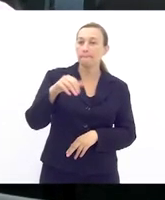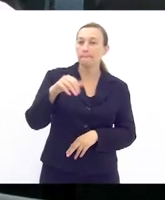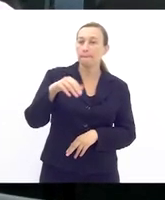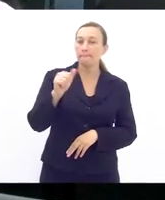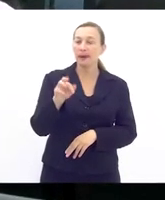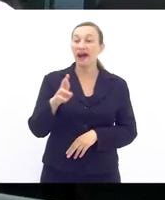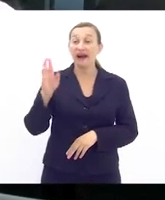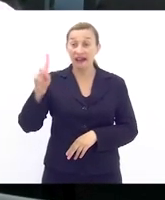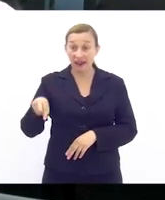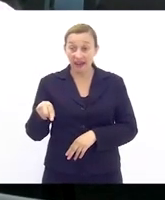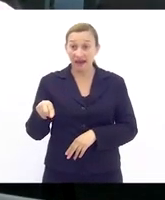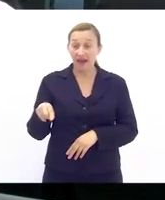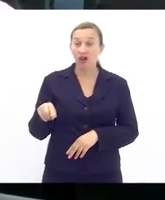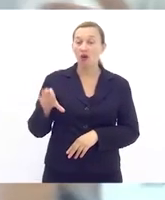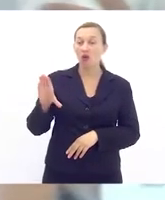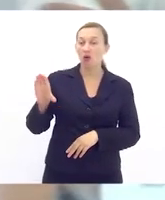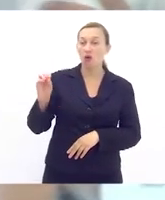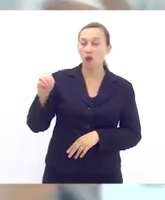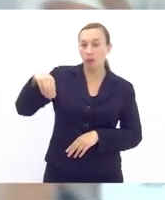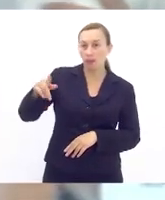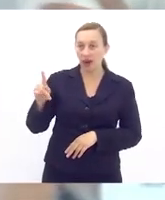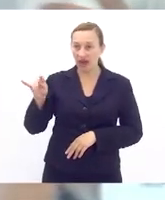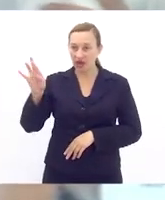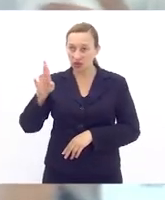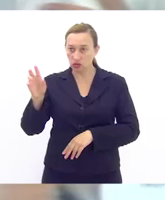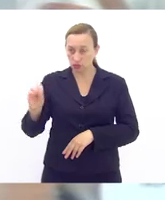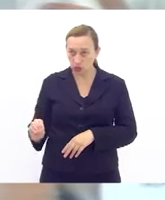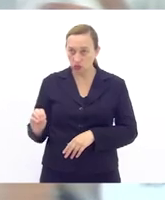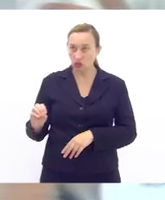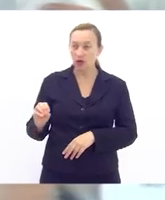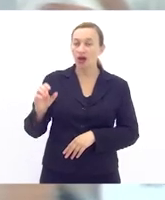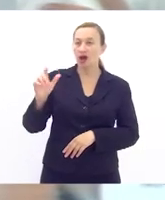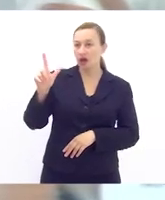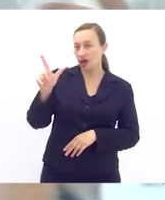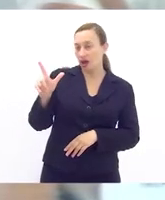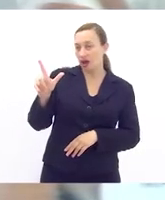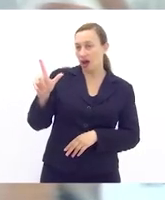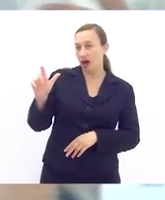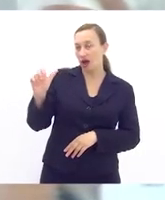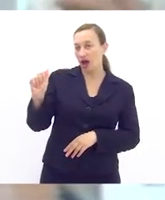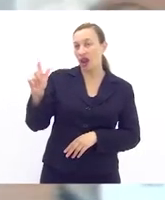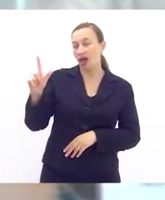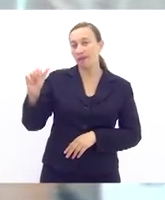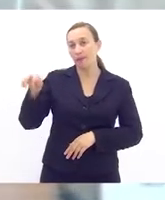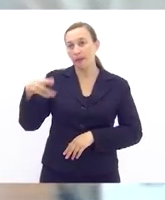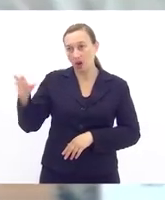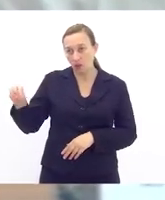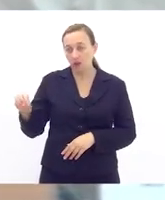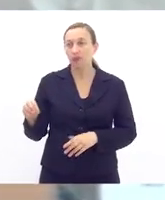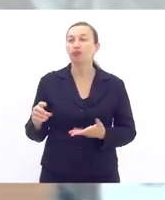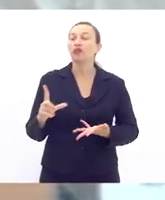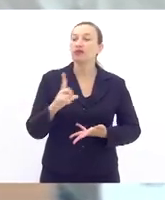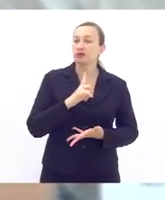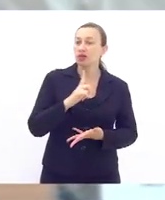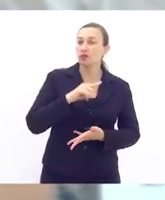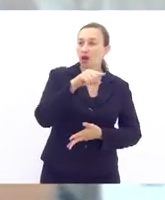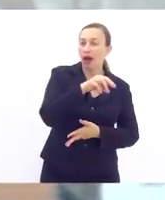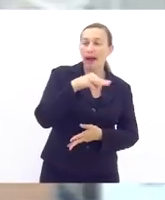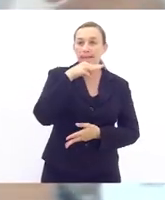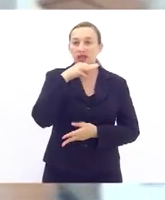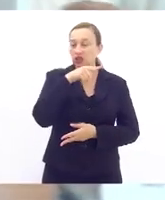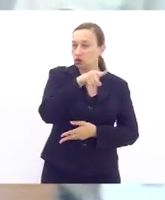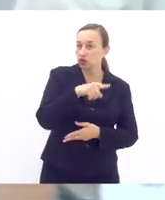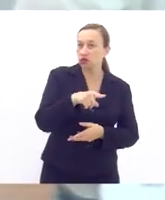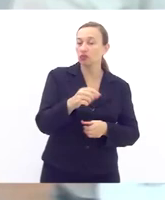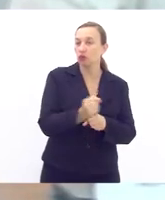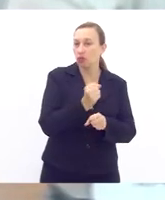e do Complexo do Alemão posteriormente a gente teve as obras do tronco coletor de Faria Timbó e de Manguinhos que estamos em execução